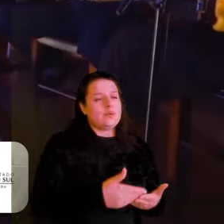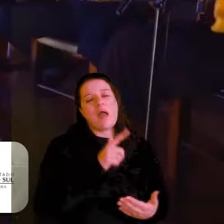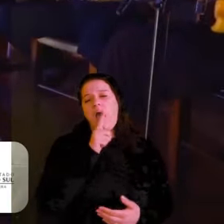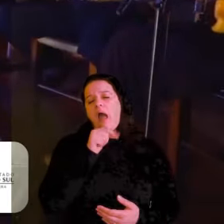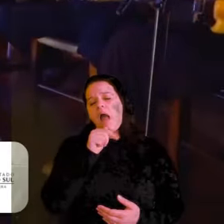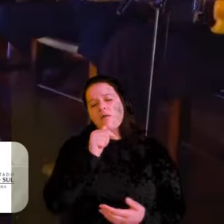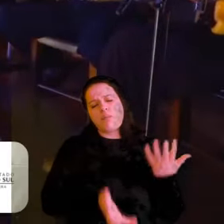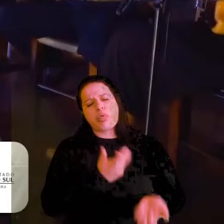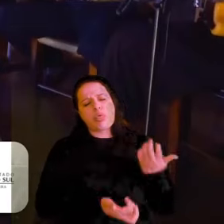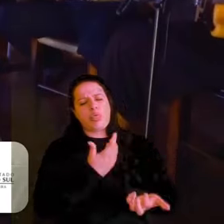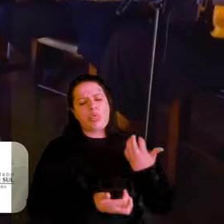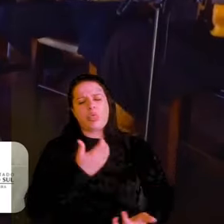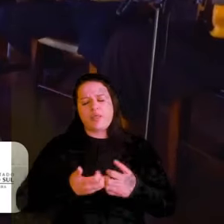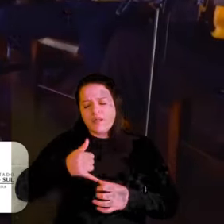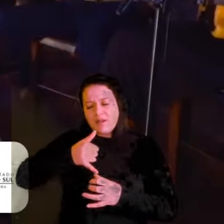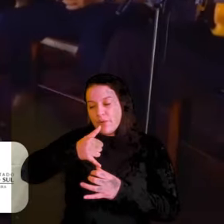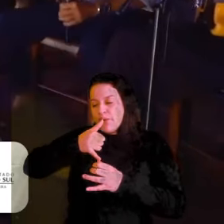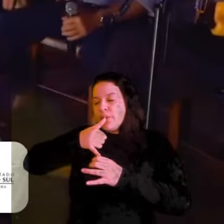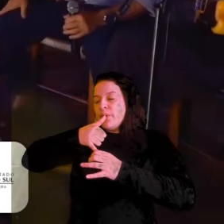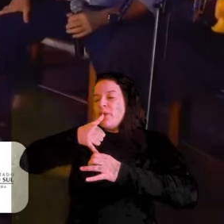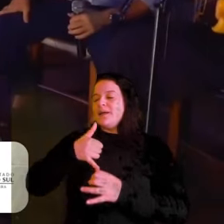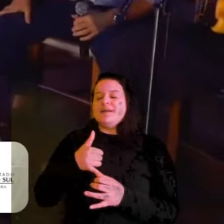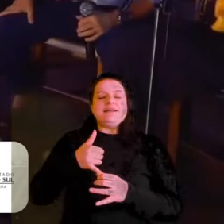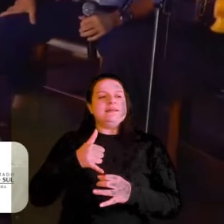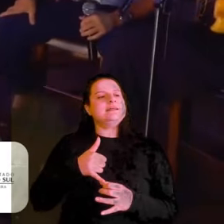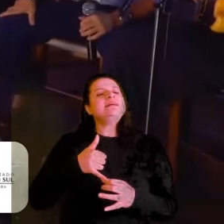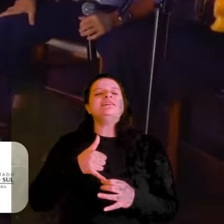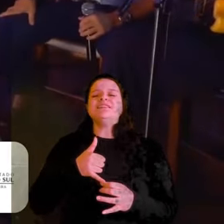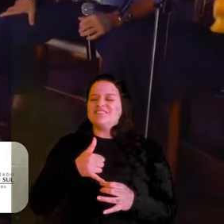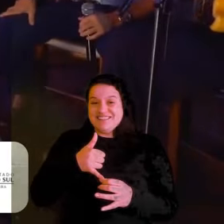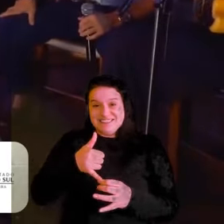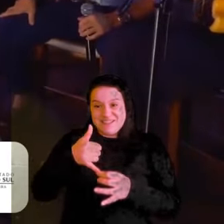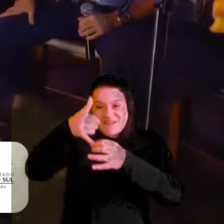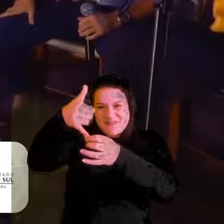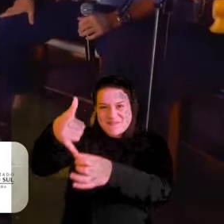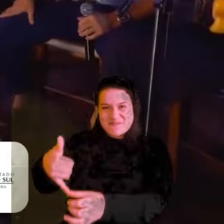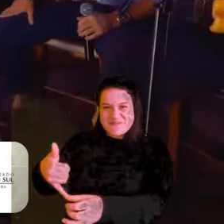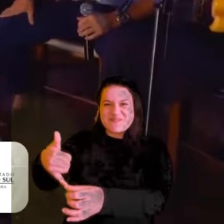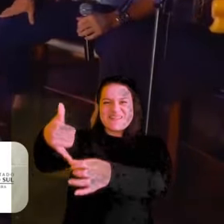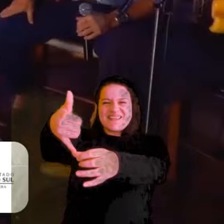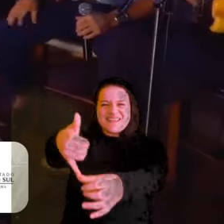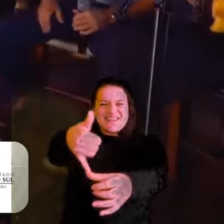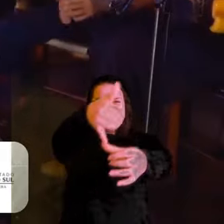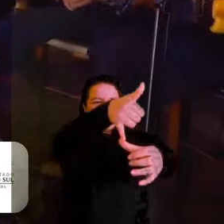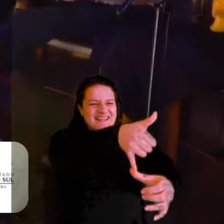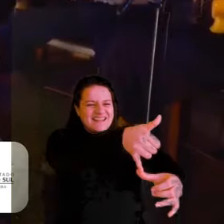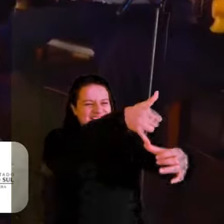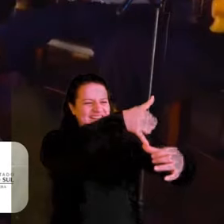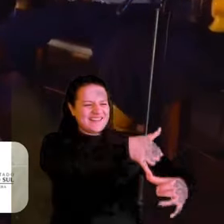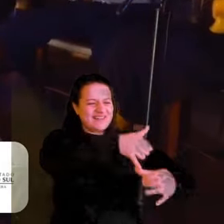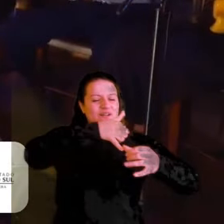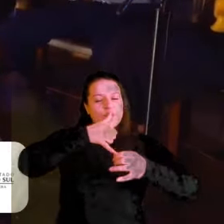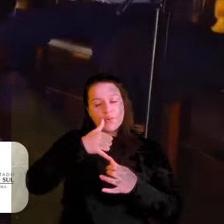Chiando a chaleira e o mate tá bem cevado. Não te faças de rogado, parceiro, chegue pra